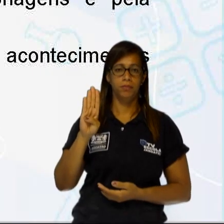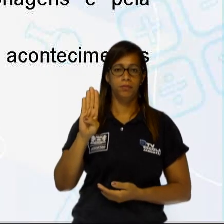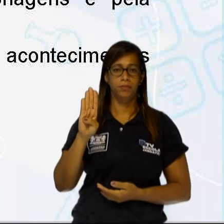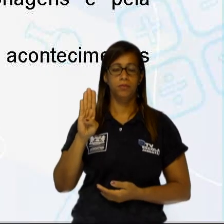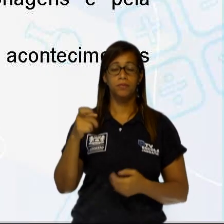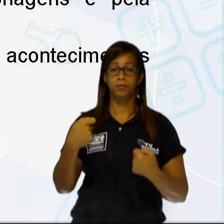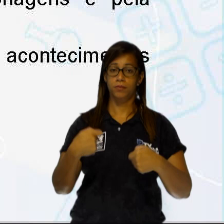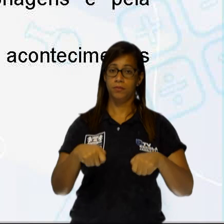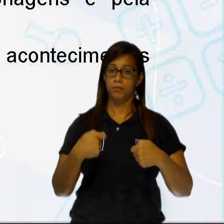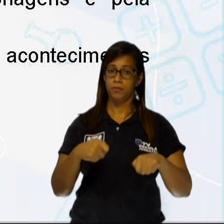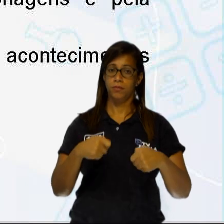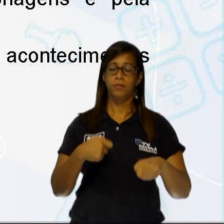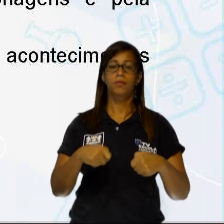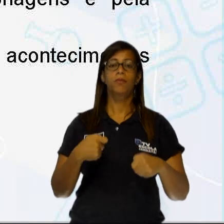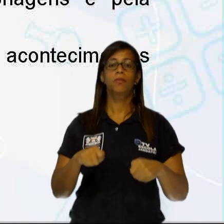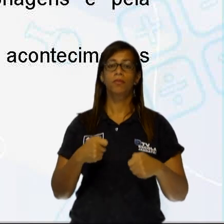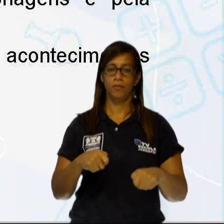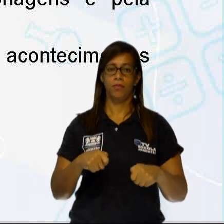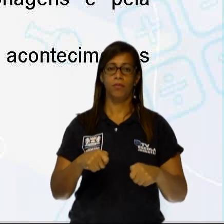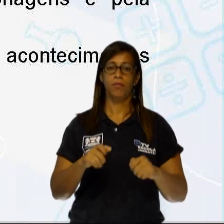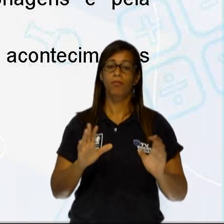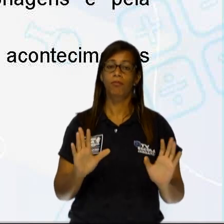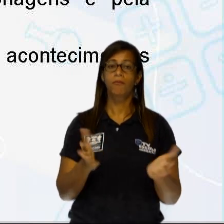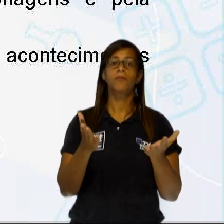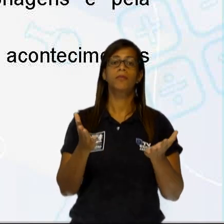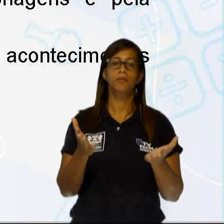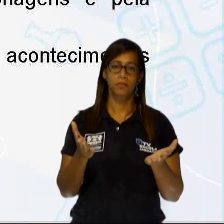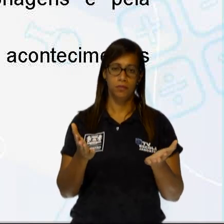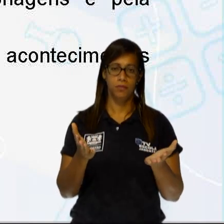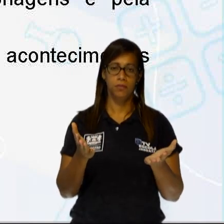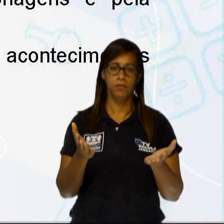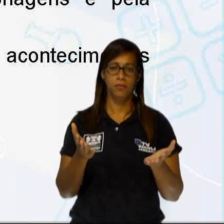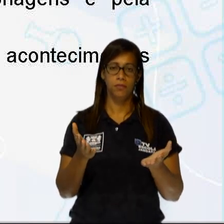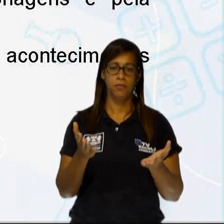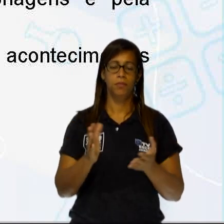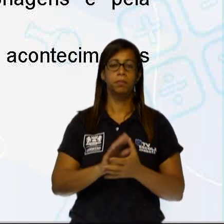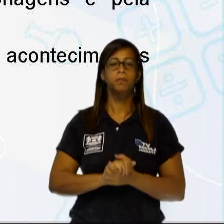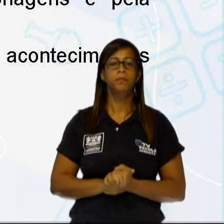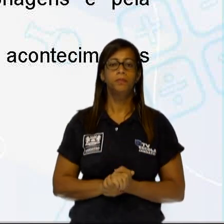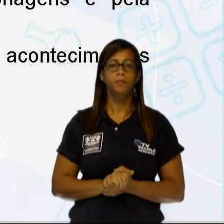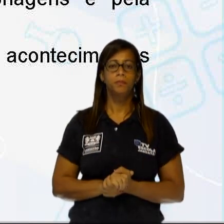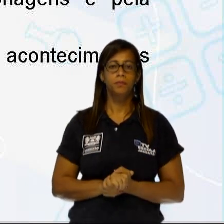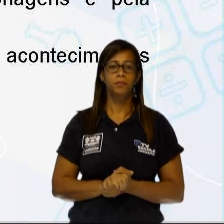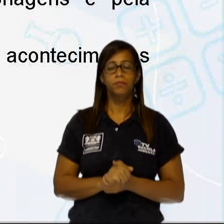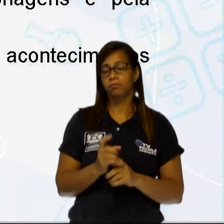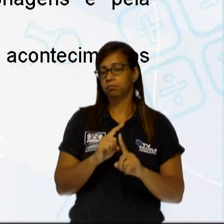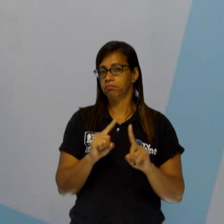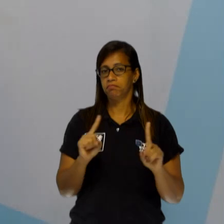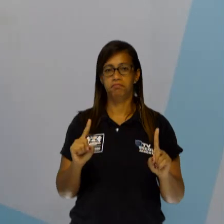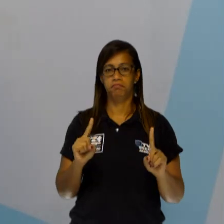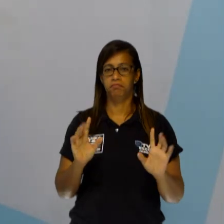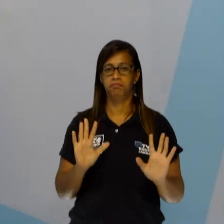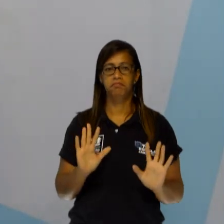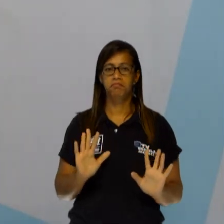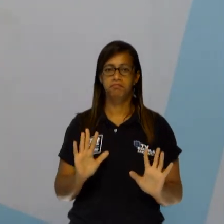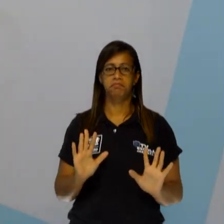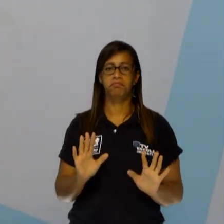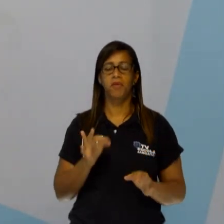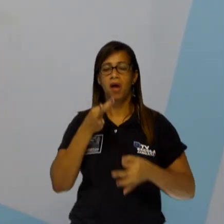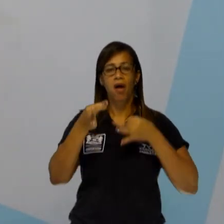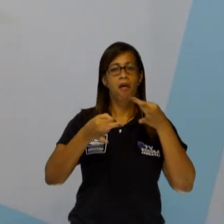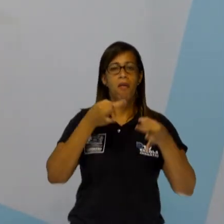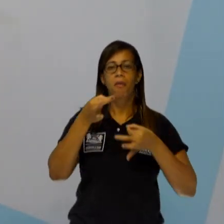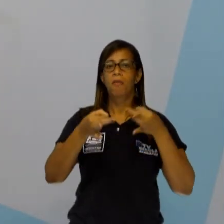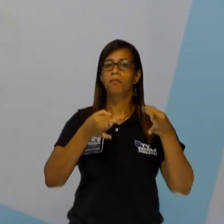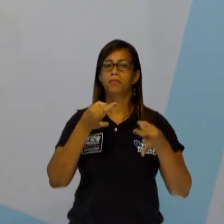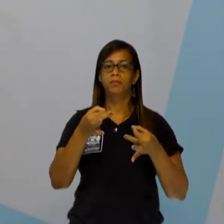uma apresentação da ação, pela introdução de uma tese e de argumentos que a consolidem. Não, né, gente? Tese,